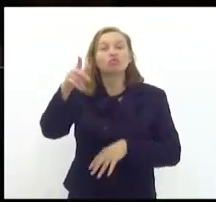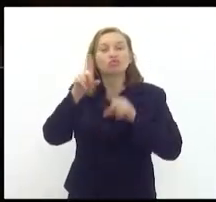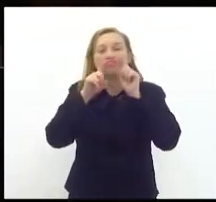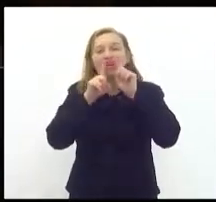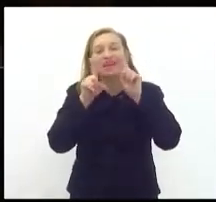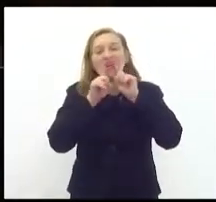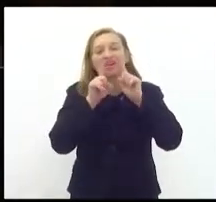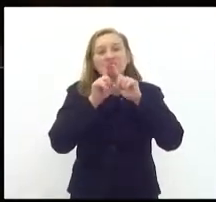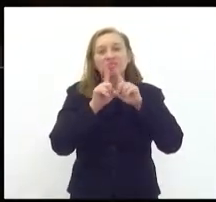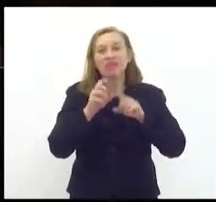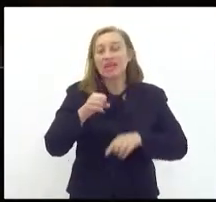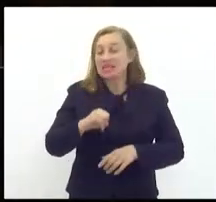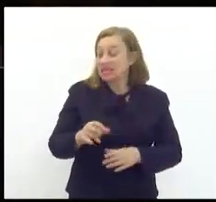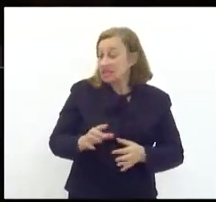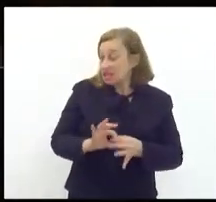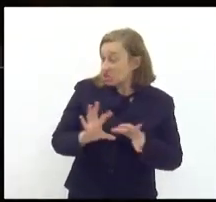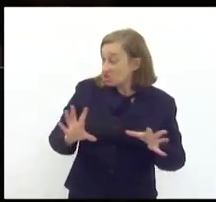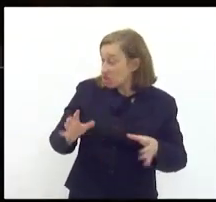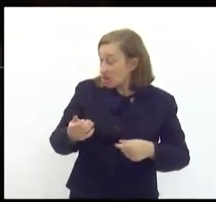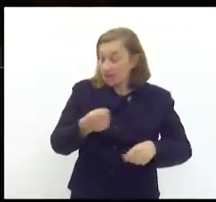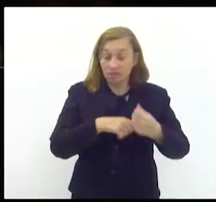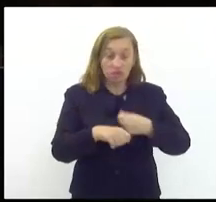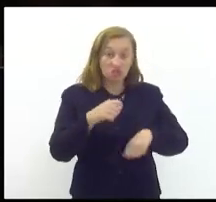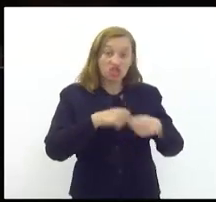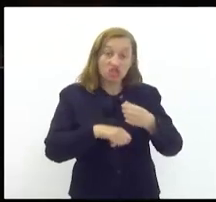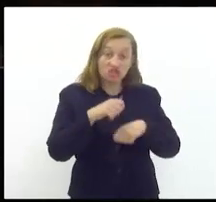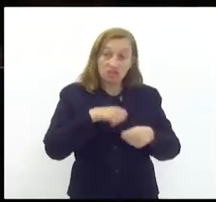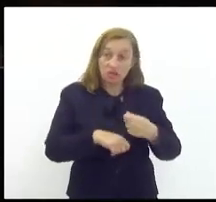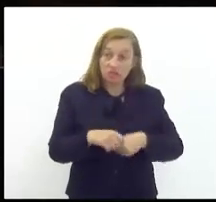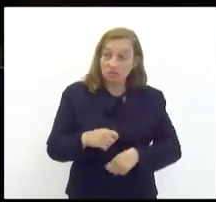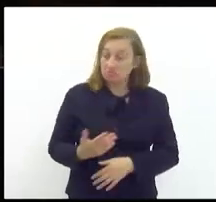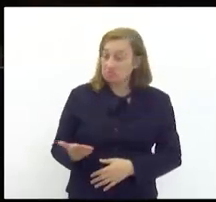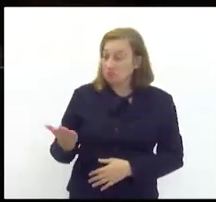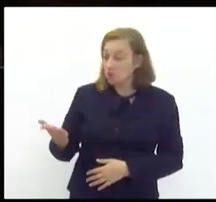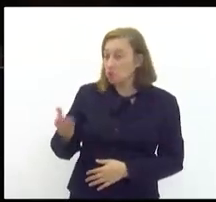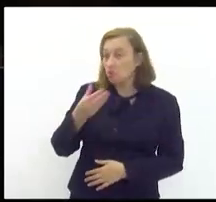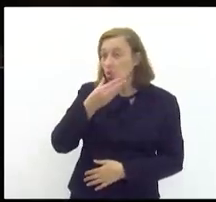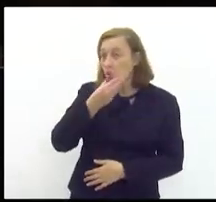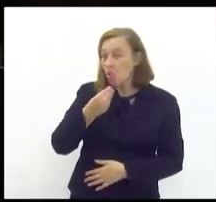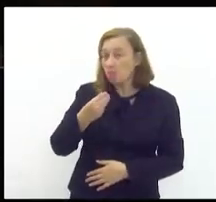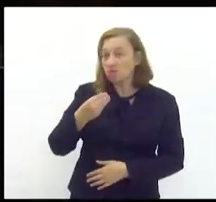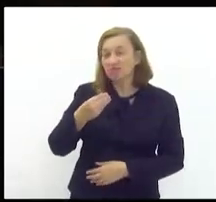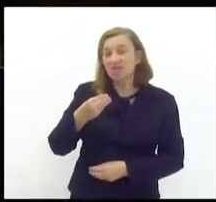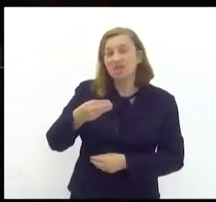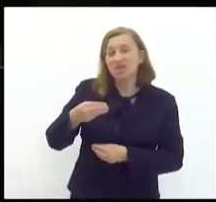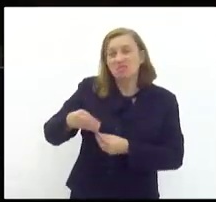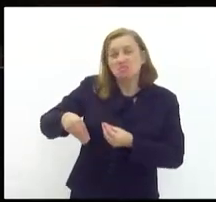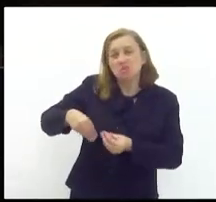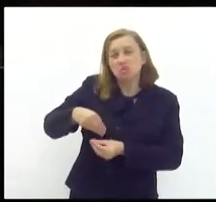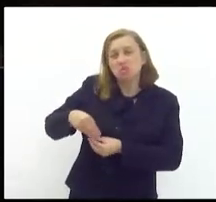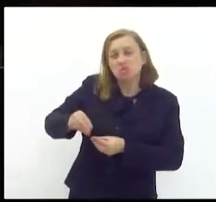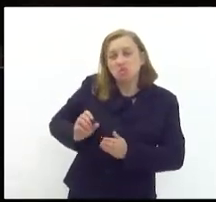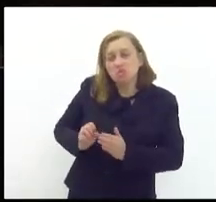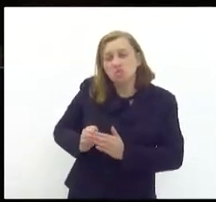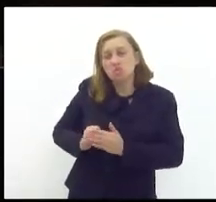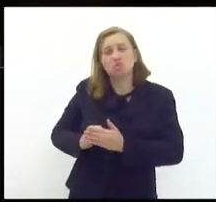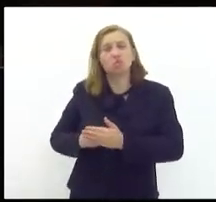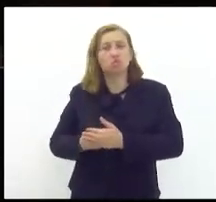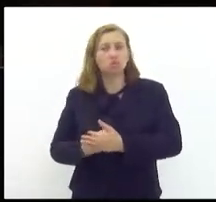se nós deixarmos a cidade ser administrada por esse cara que tem envolvimento obscuros